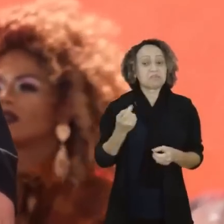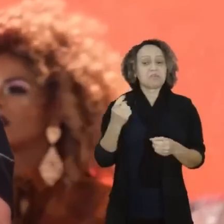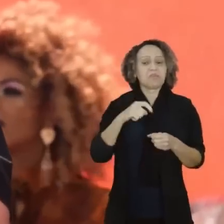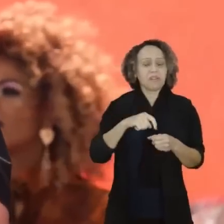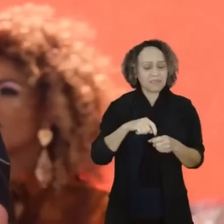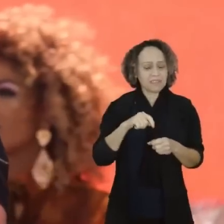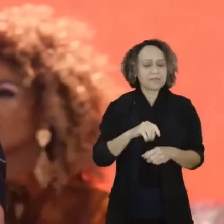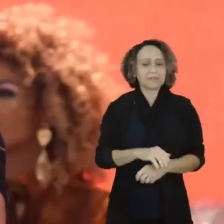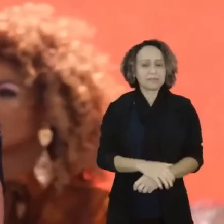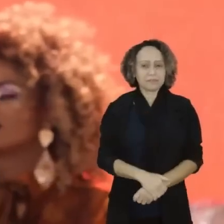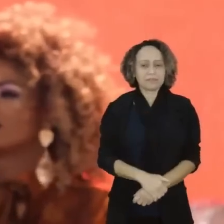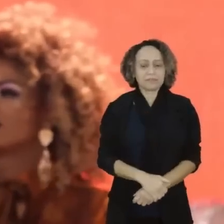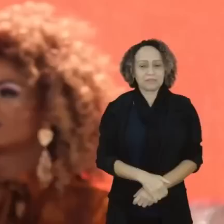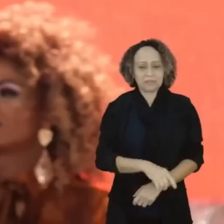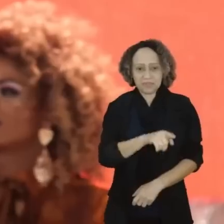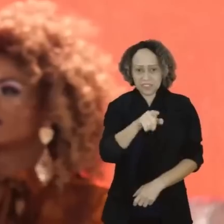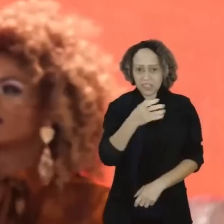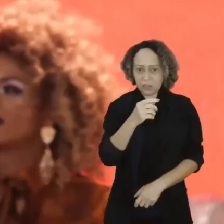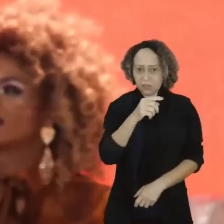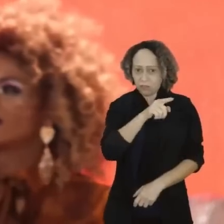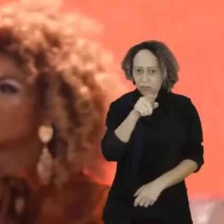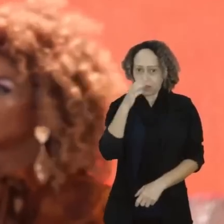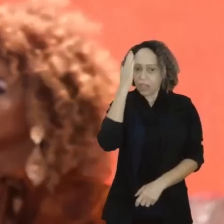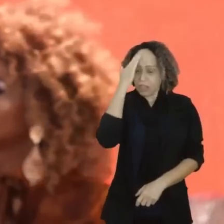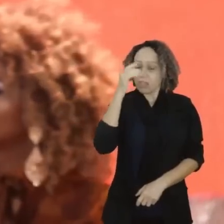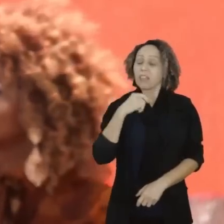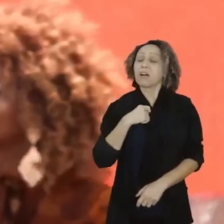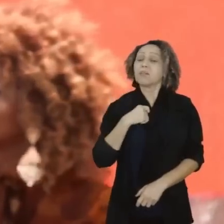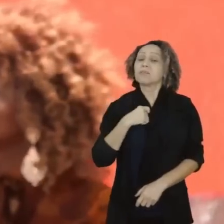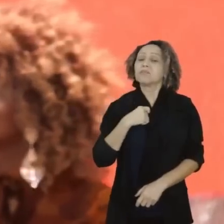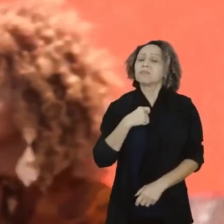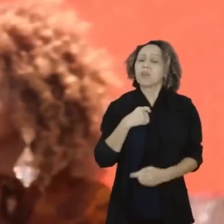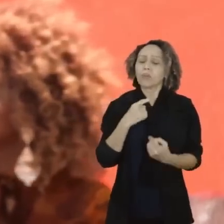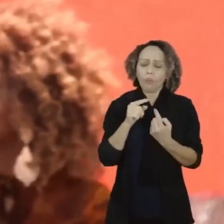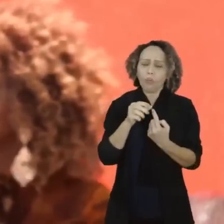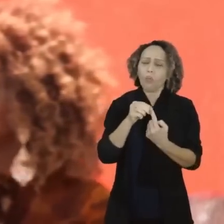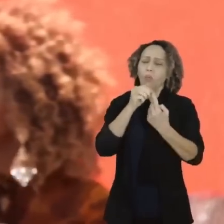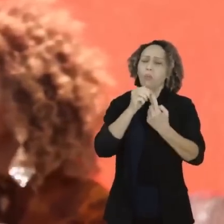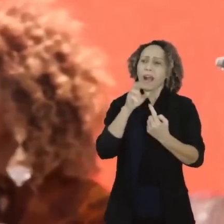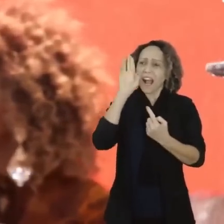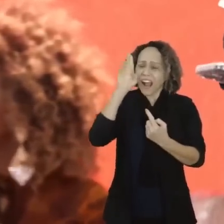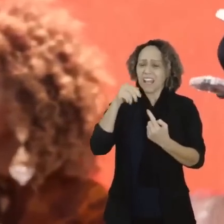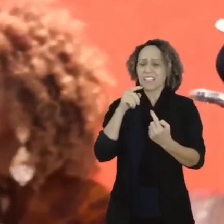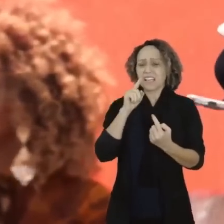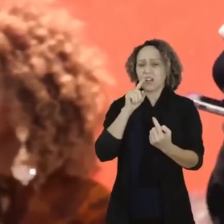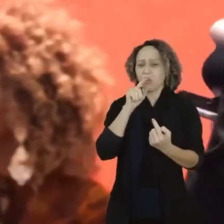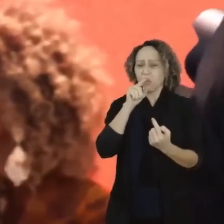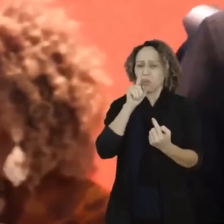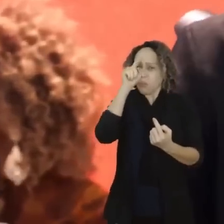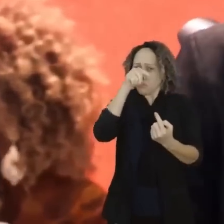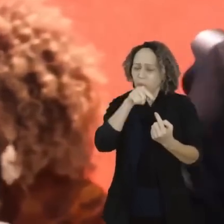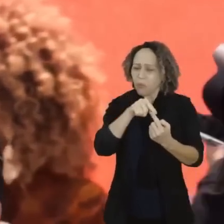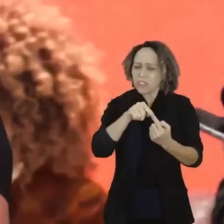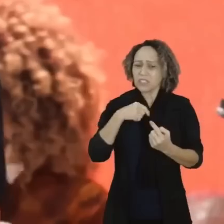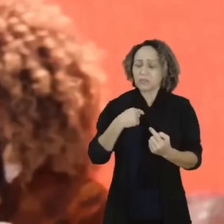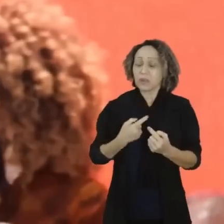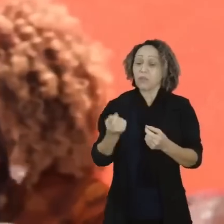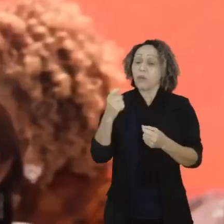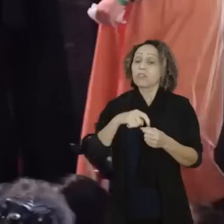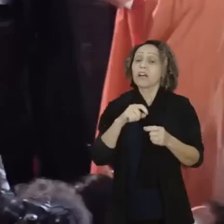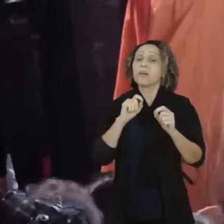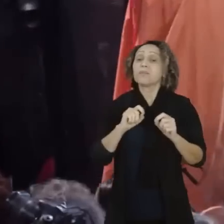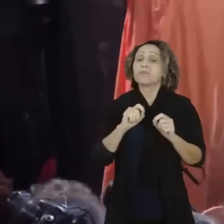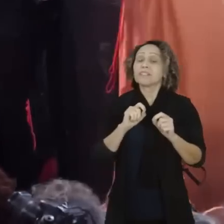saibam que só tem uma razão para votar. É para fazer mais e melhor do que